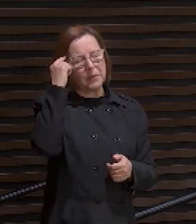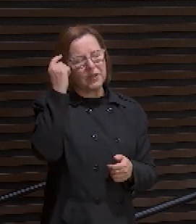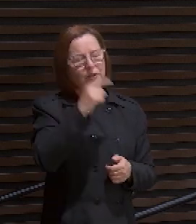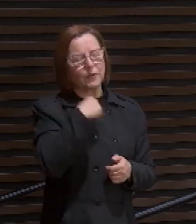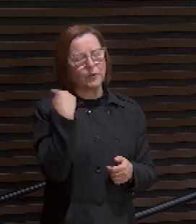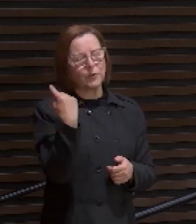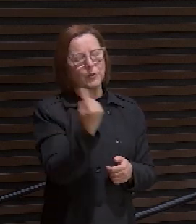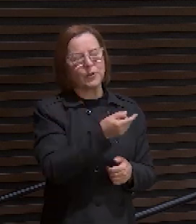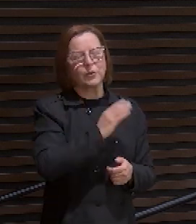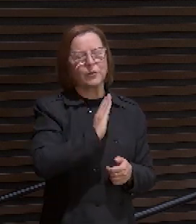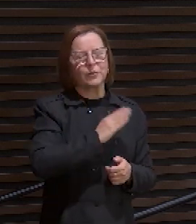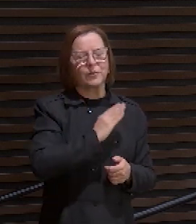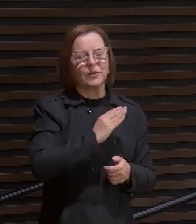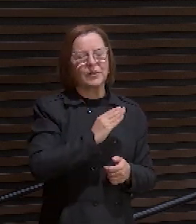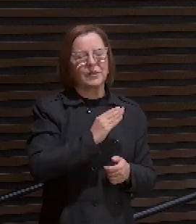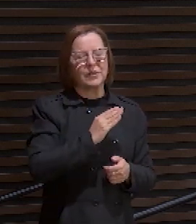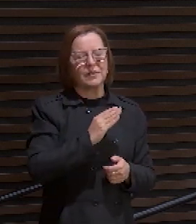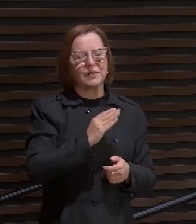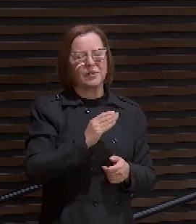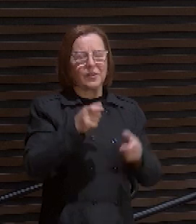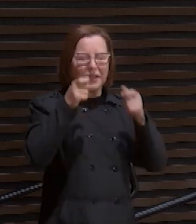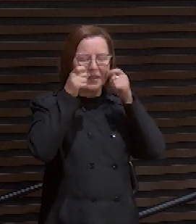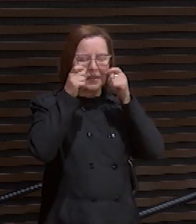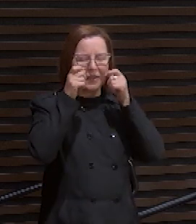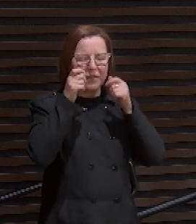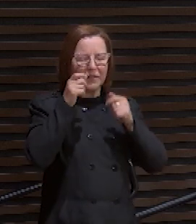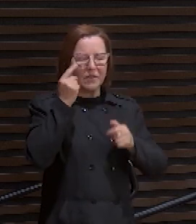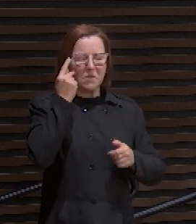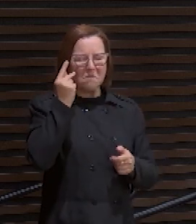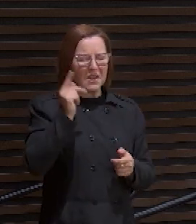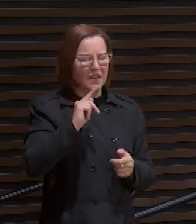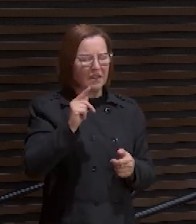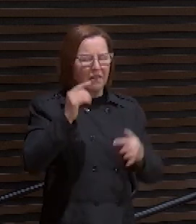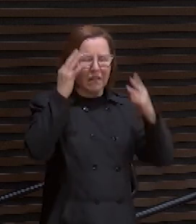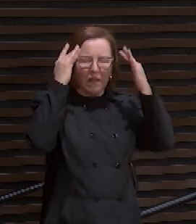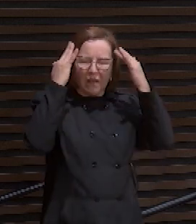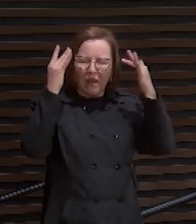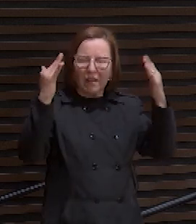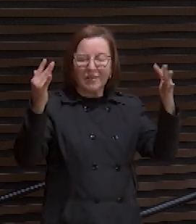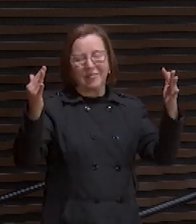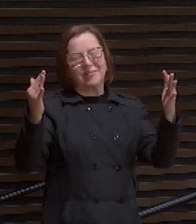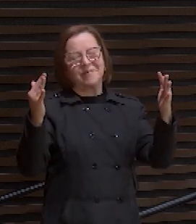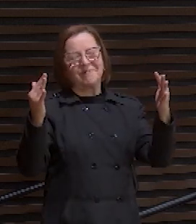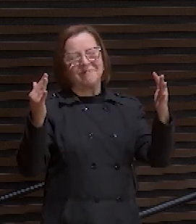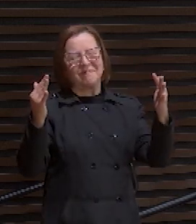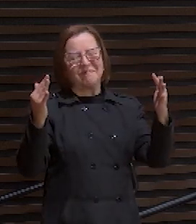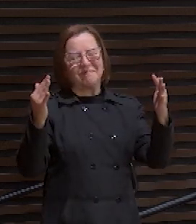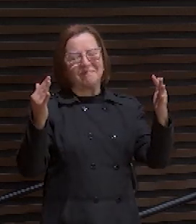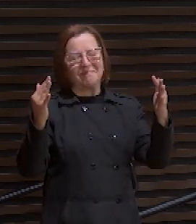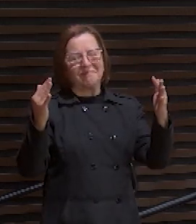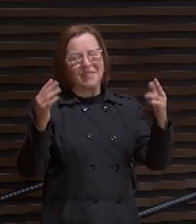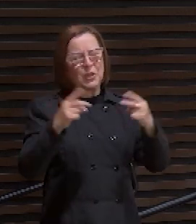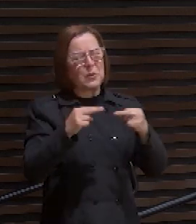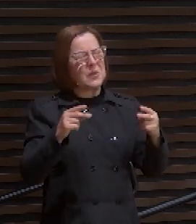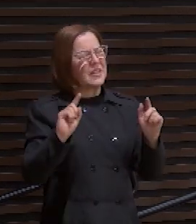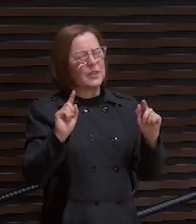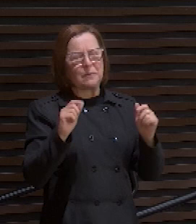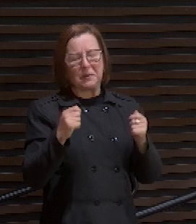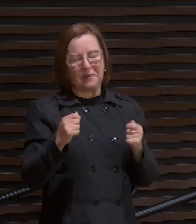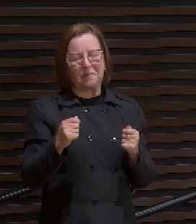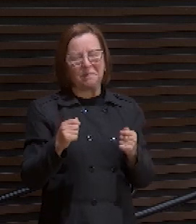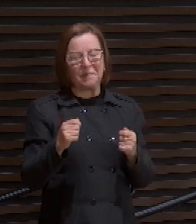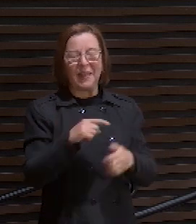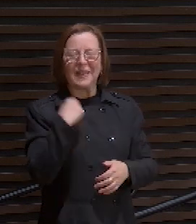nos desviemos para as coisas secundárias e desnecessárias. Nós